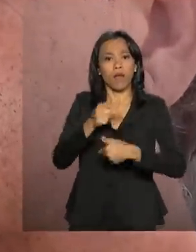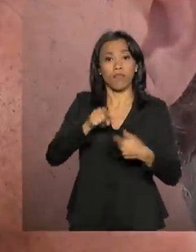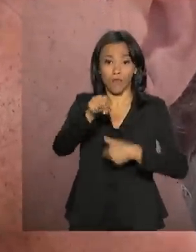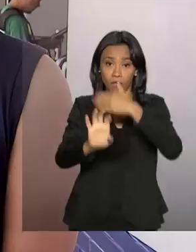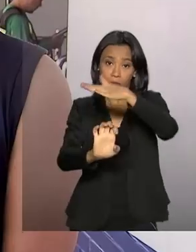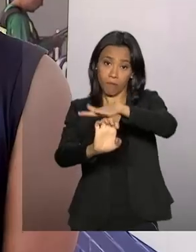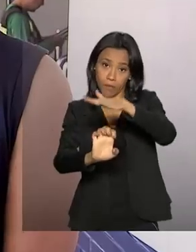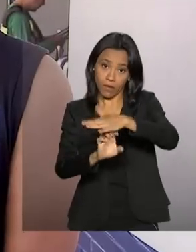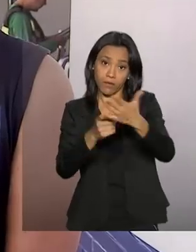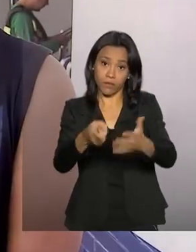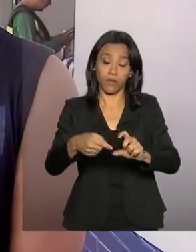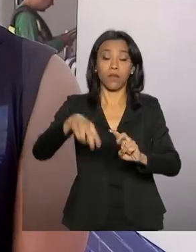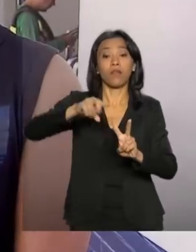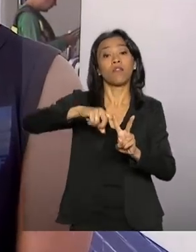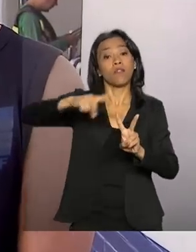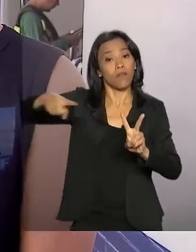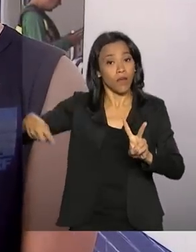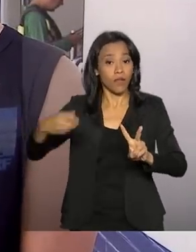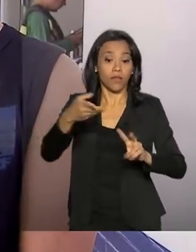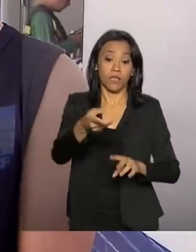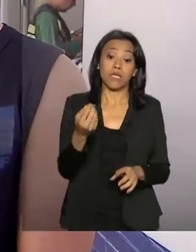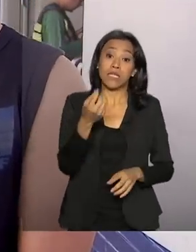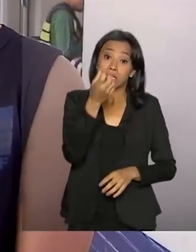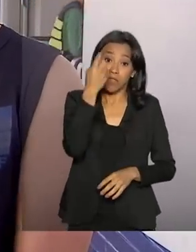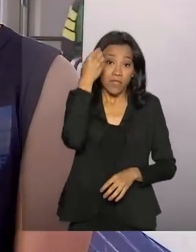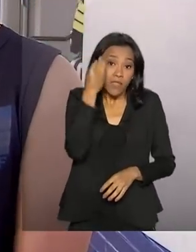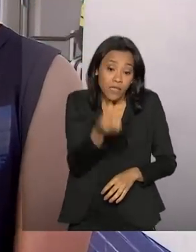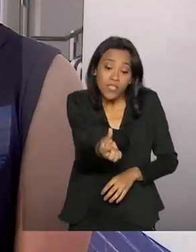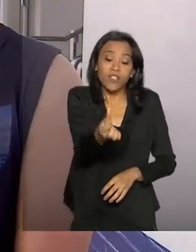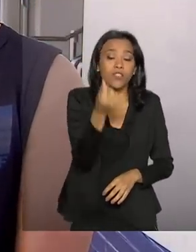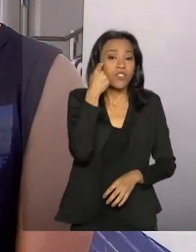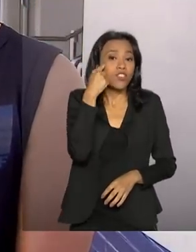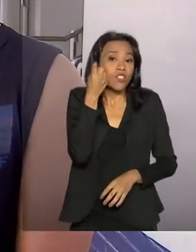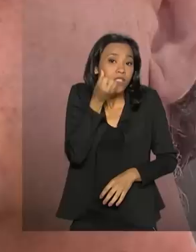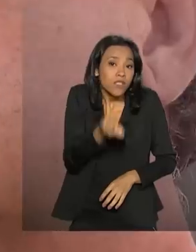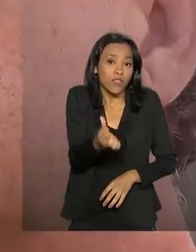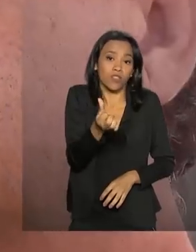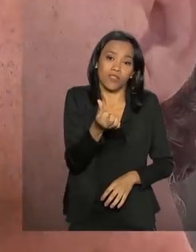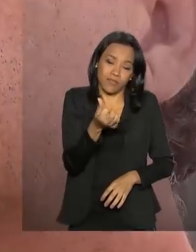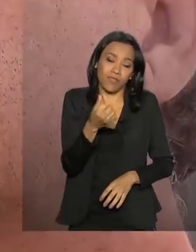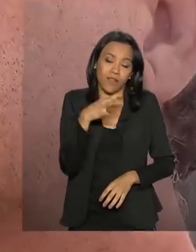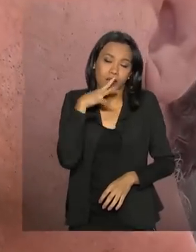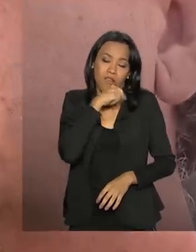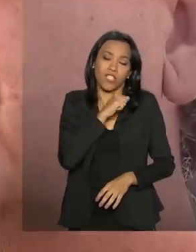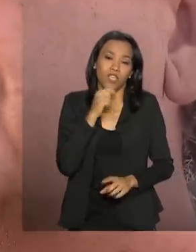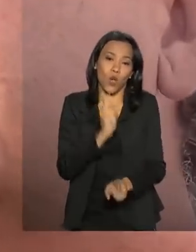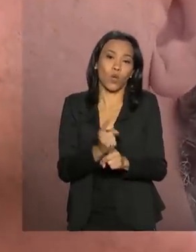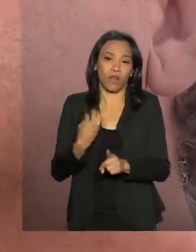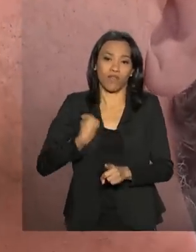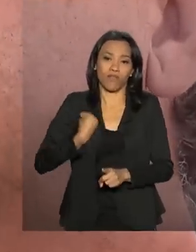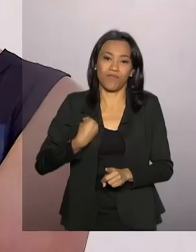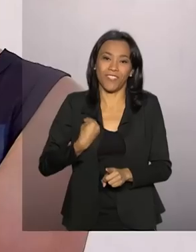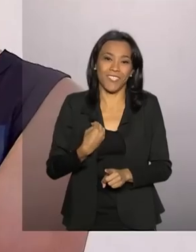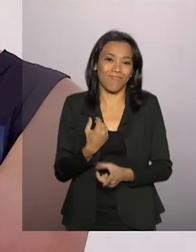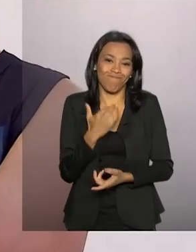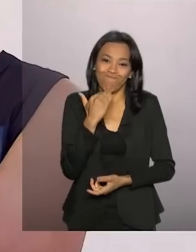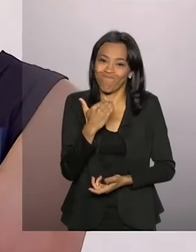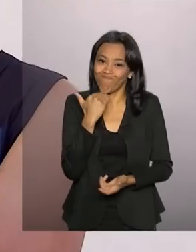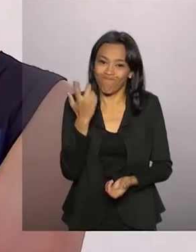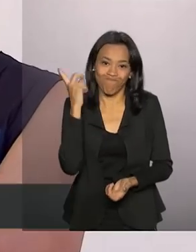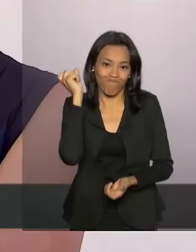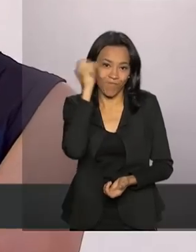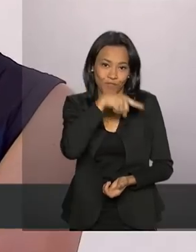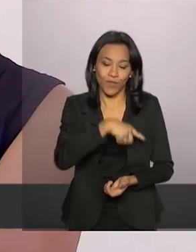qualidade na Vale. 6 dias após a tragédia, ele acredita que a possibilidade de encontrá-lo com vida é remota. É a última